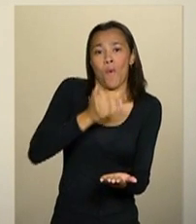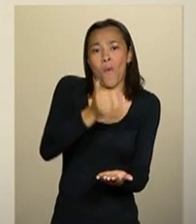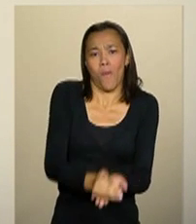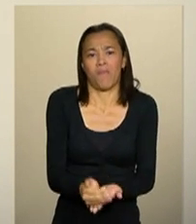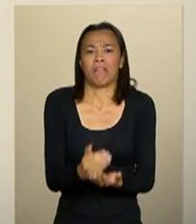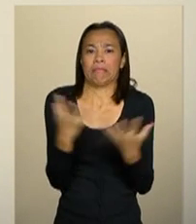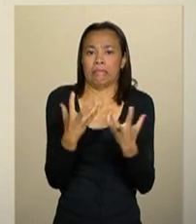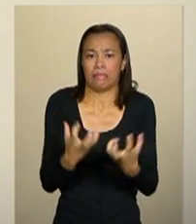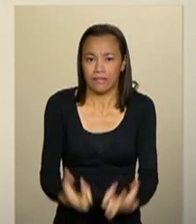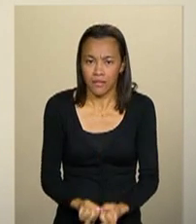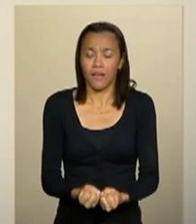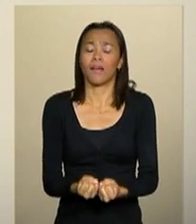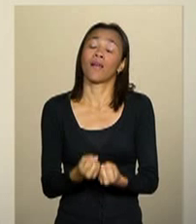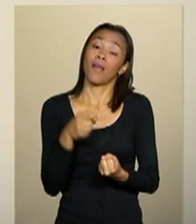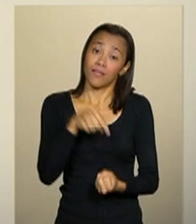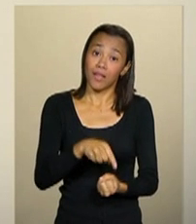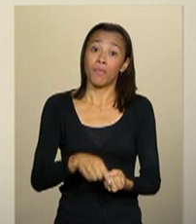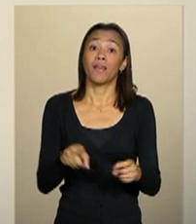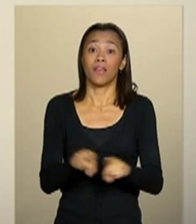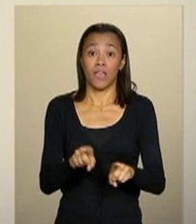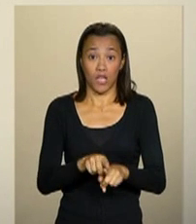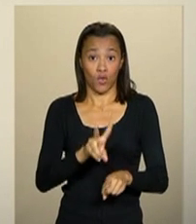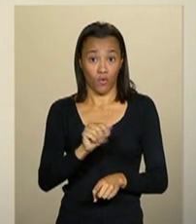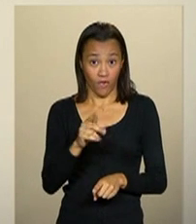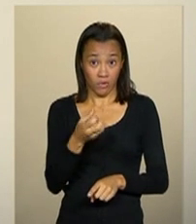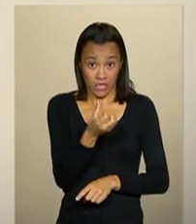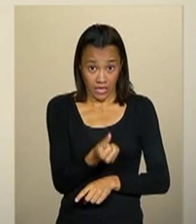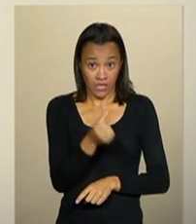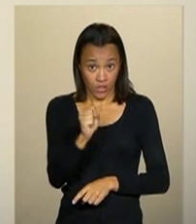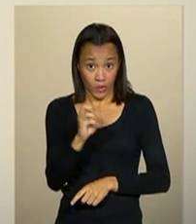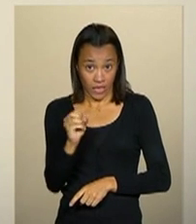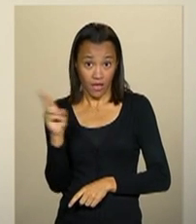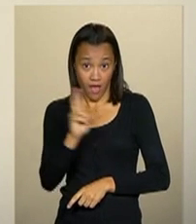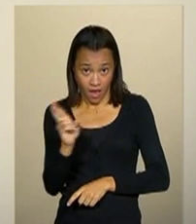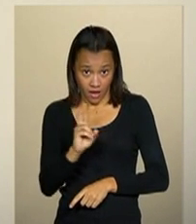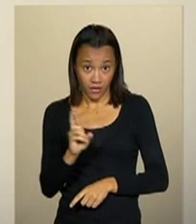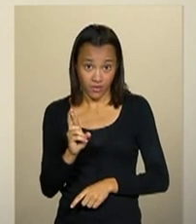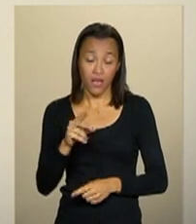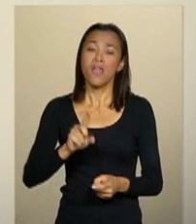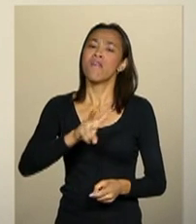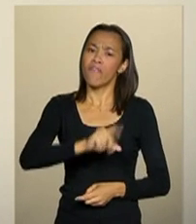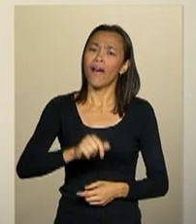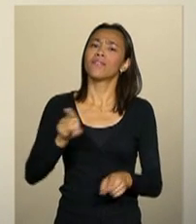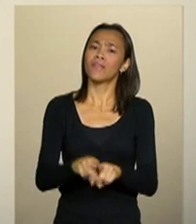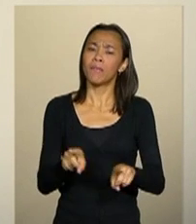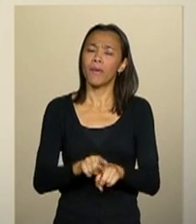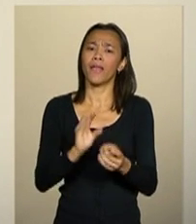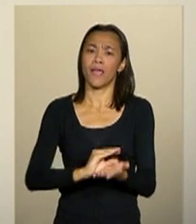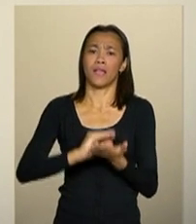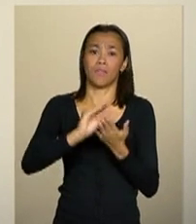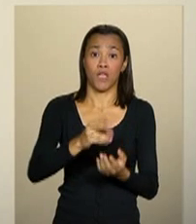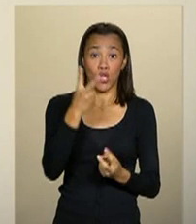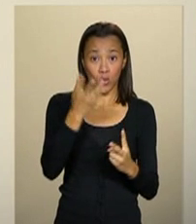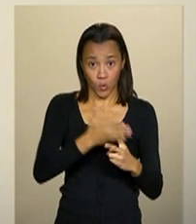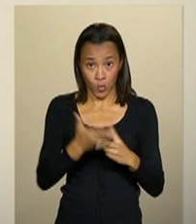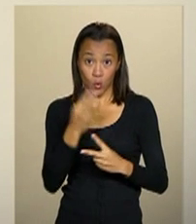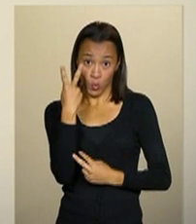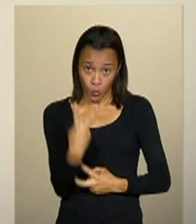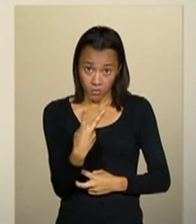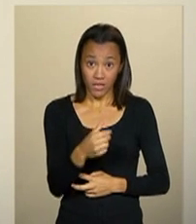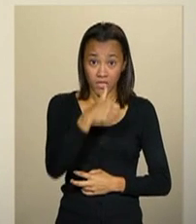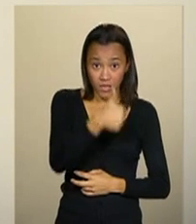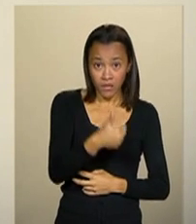ou seja além do valor do garantia-safra de 680 reais eles vão receber duas parcelas